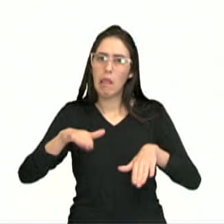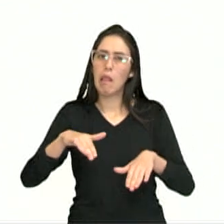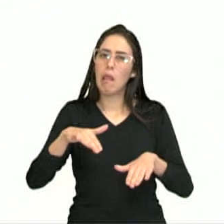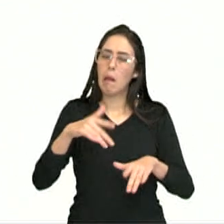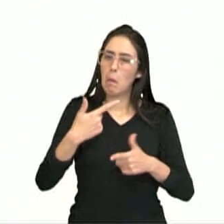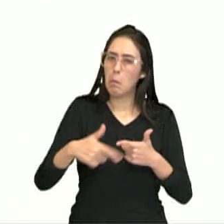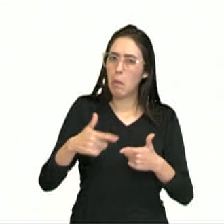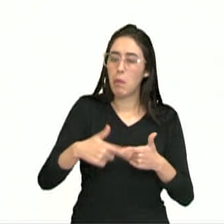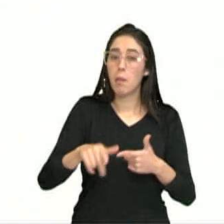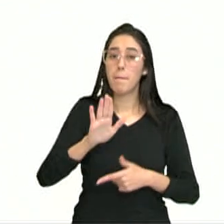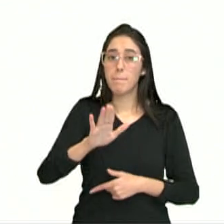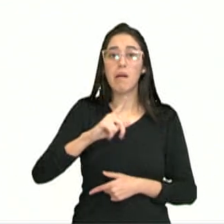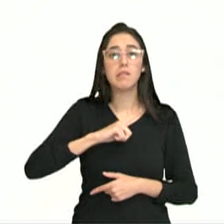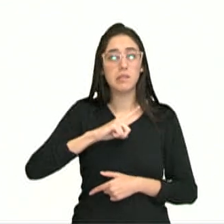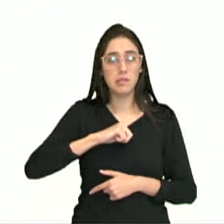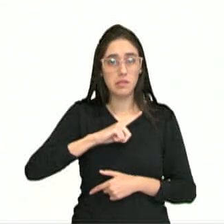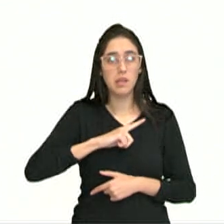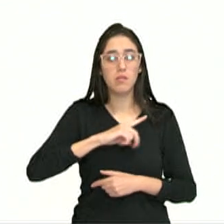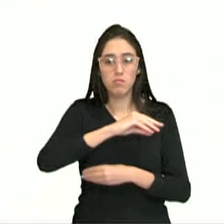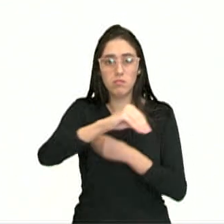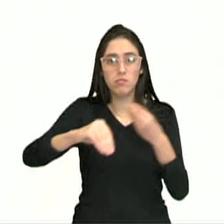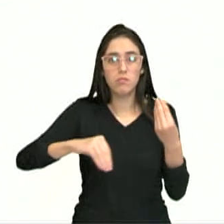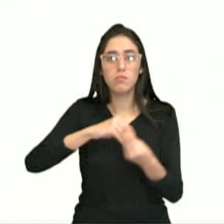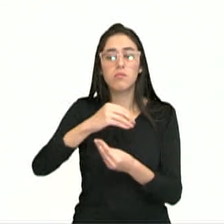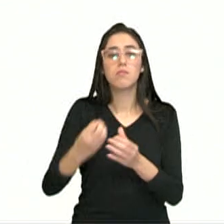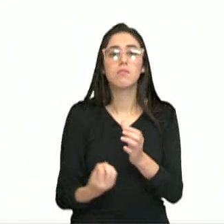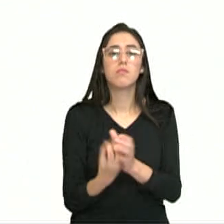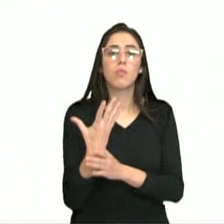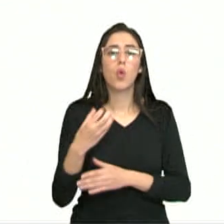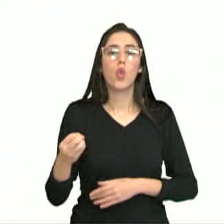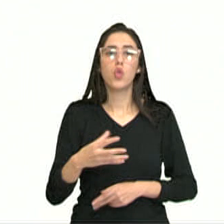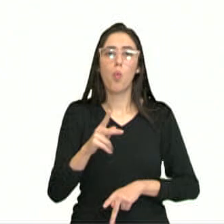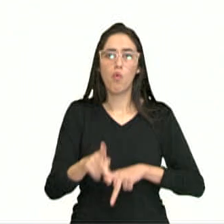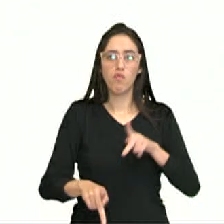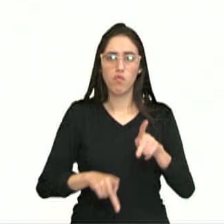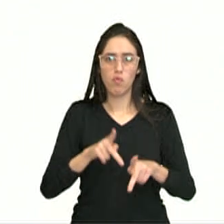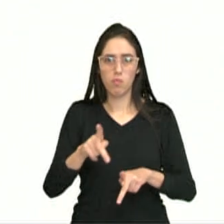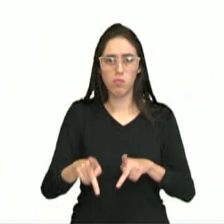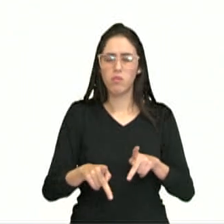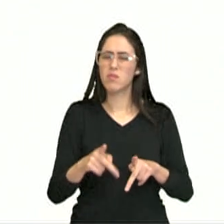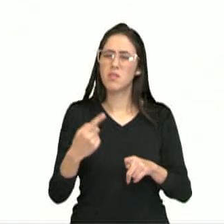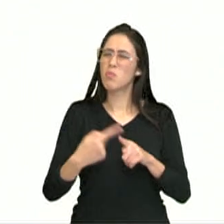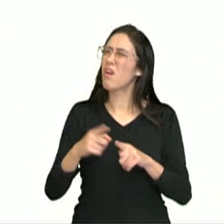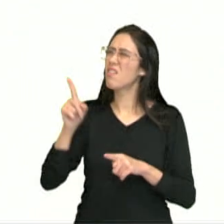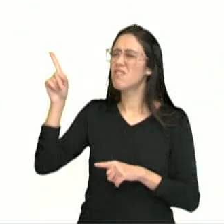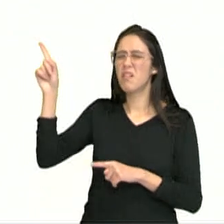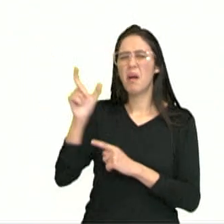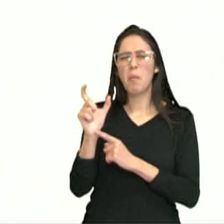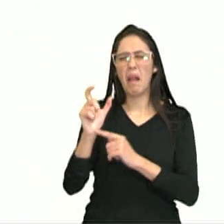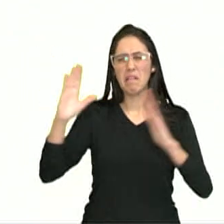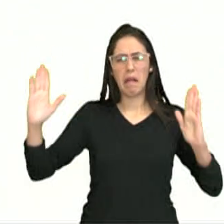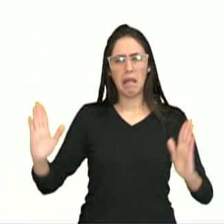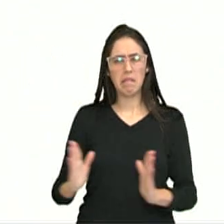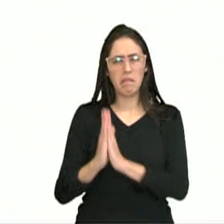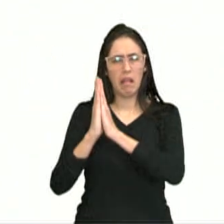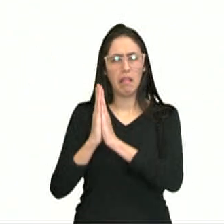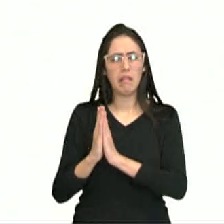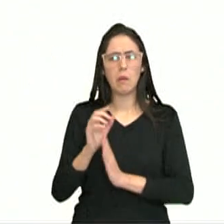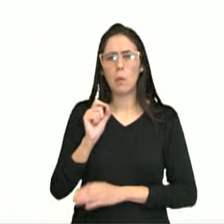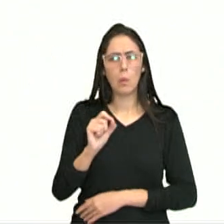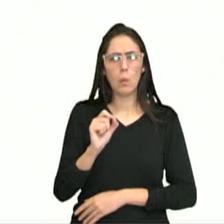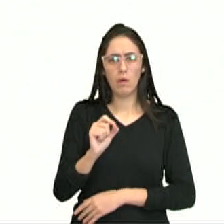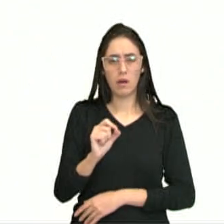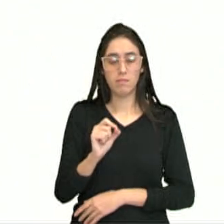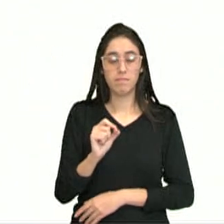se fundem para dar lugar a um novo povo. Por que o termo se enfrentam? Justamente por conta desse